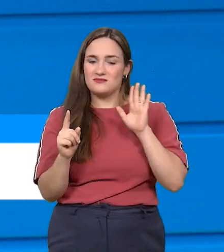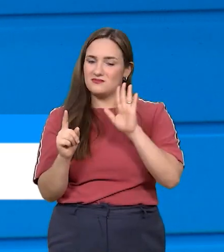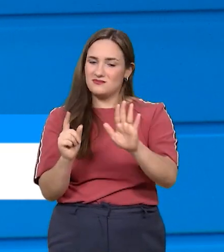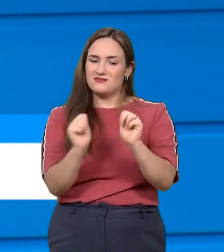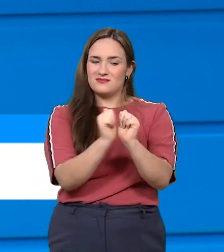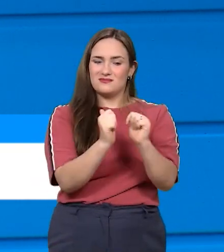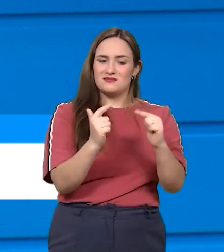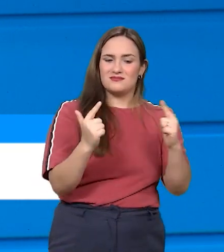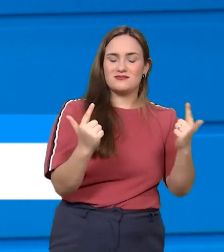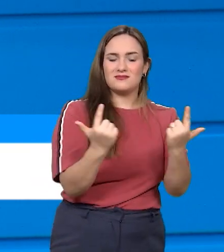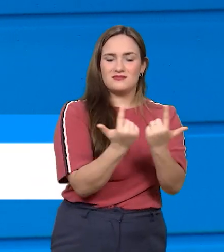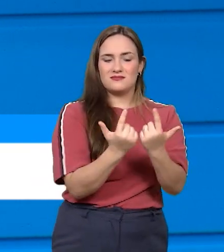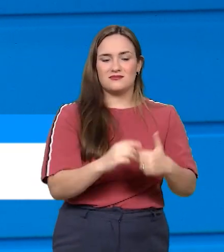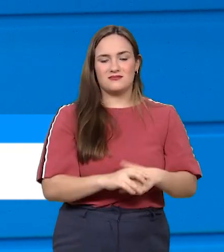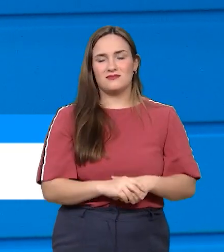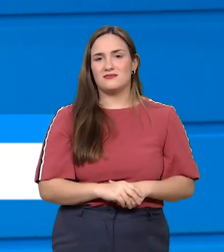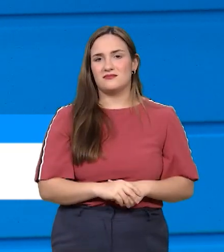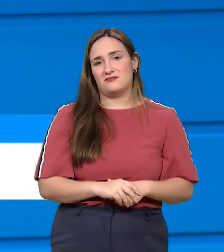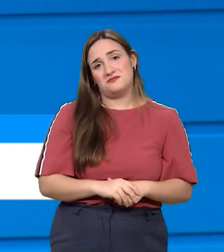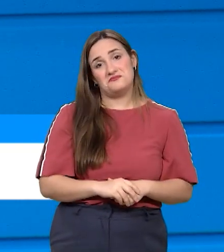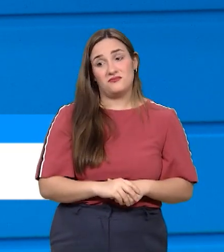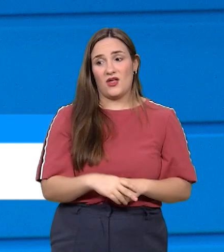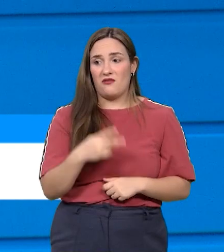que a Casa